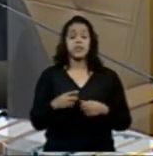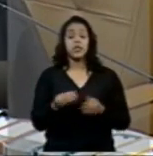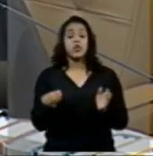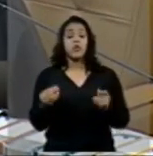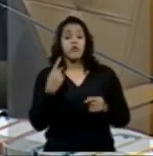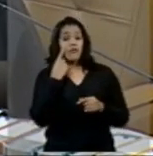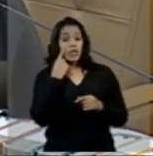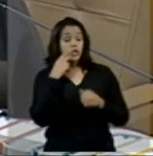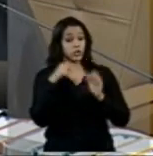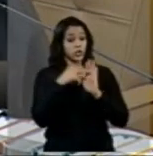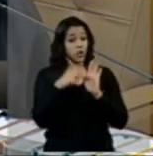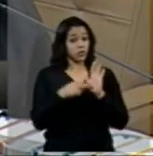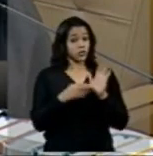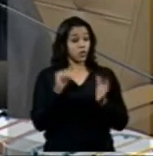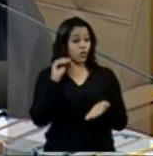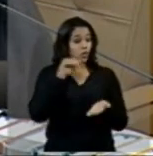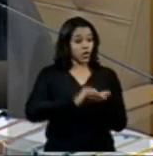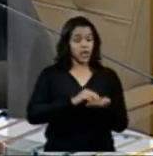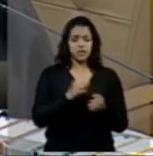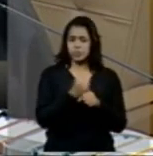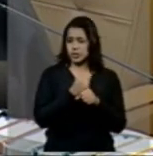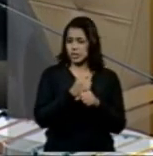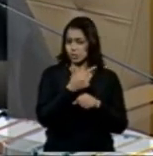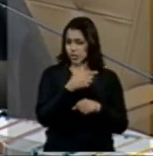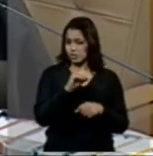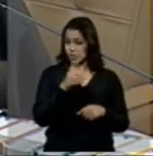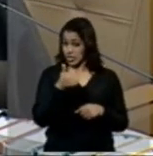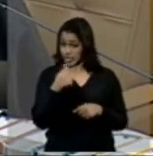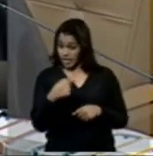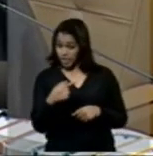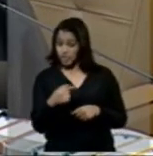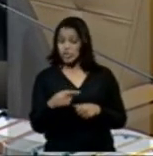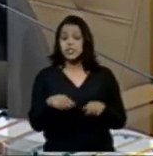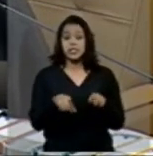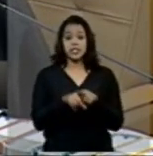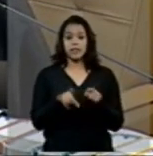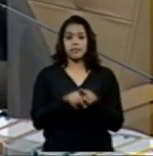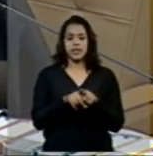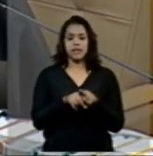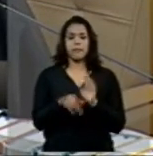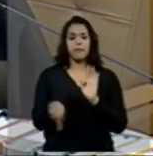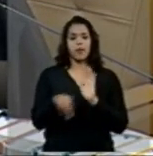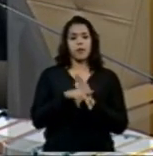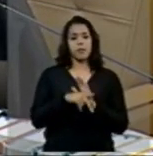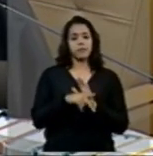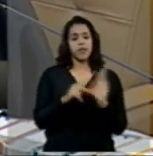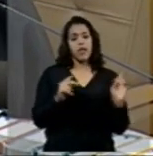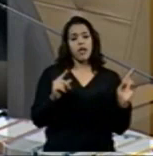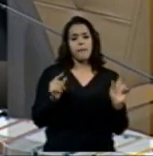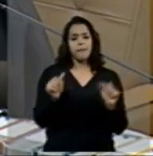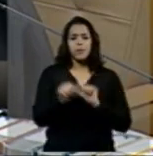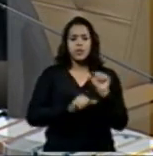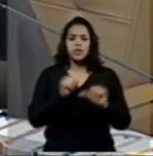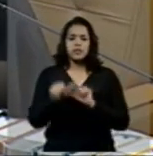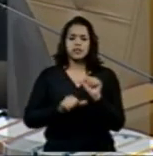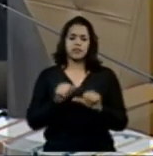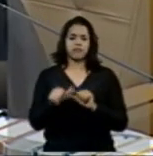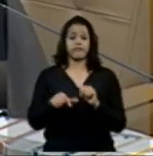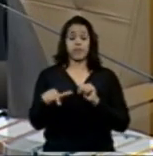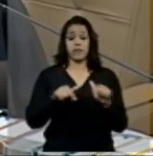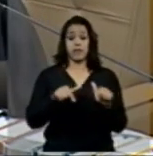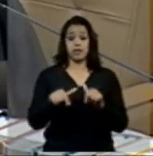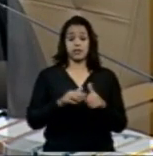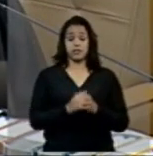que foram introduzidas em 2017 ao diploma consolidado pela dita reforma trabalhista. A CLT